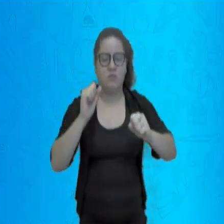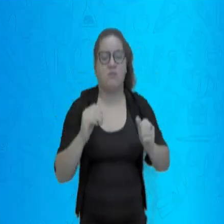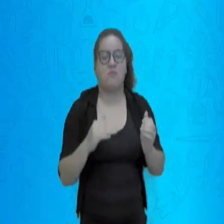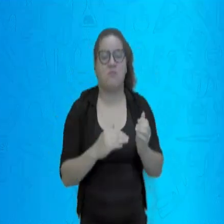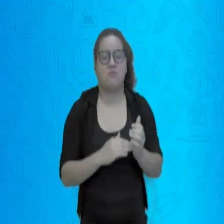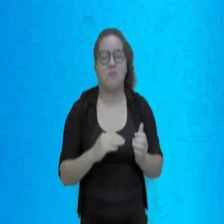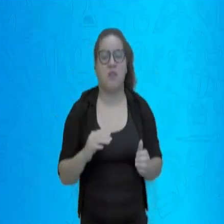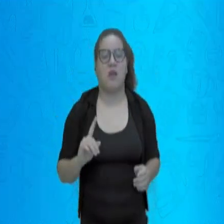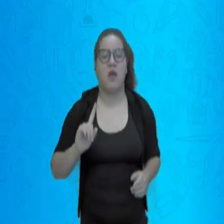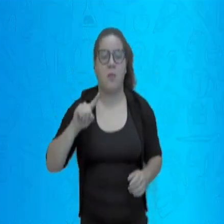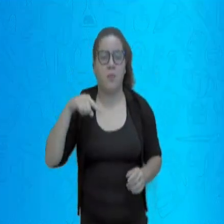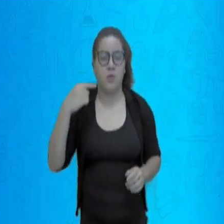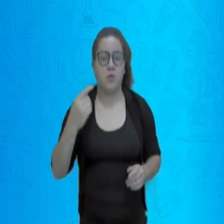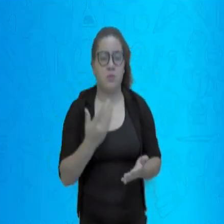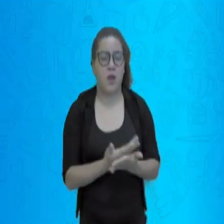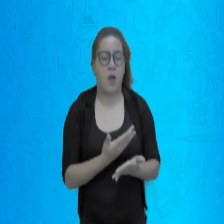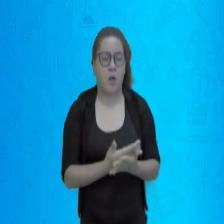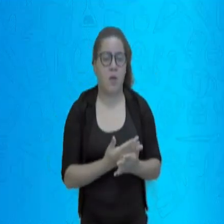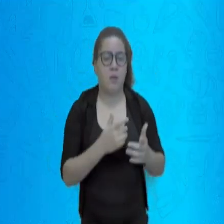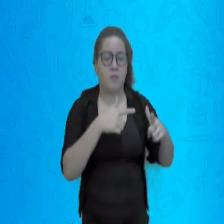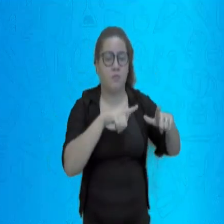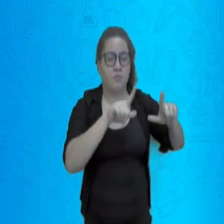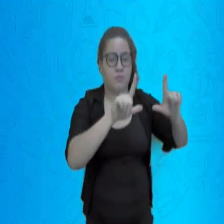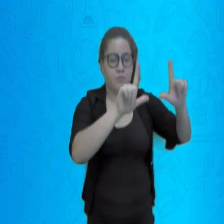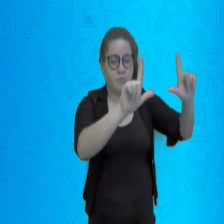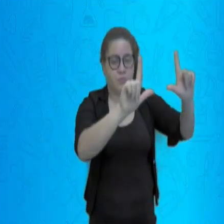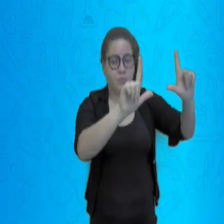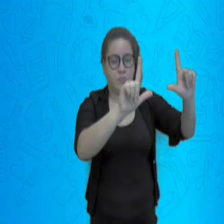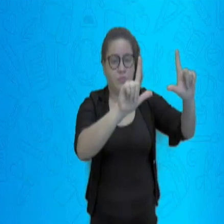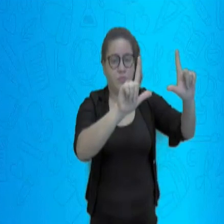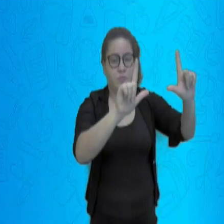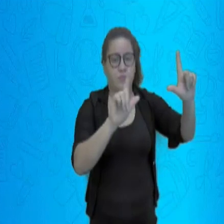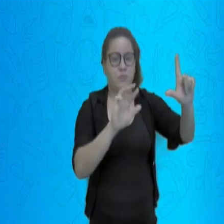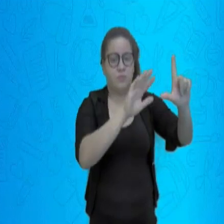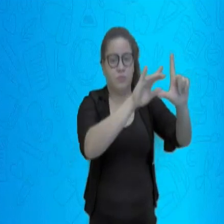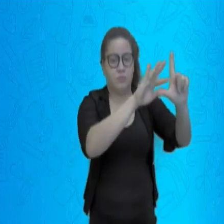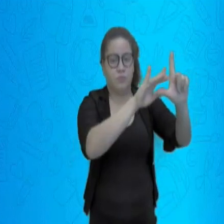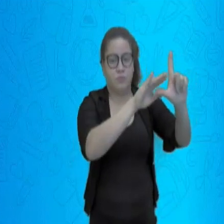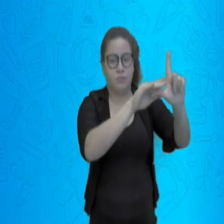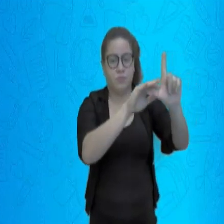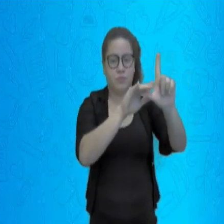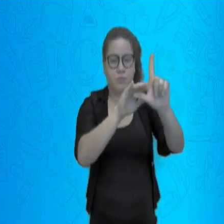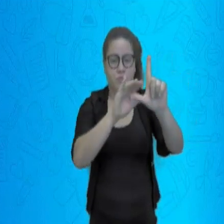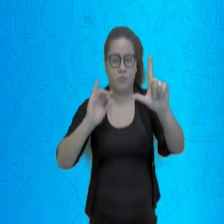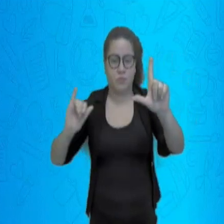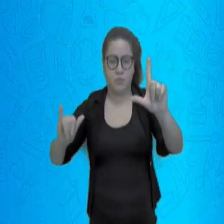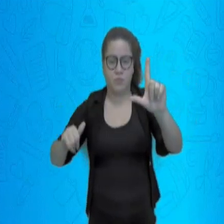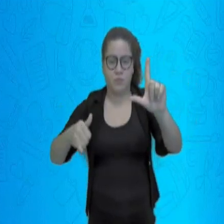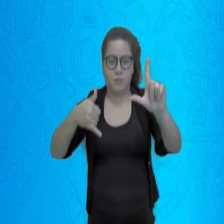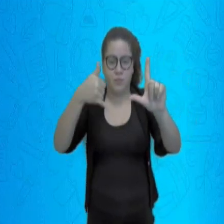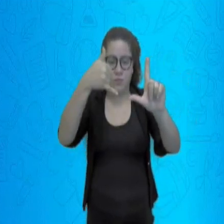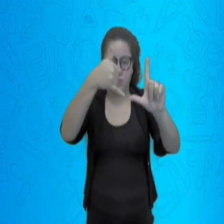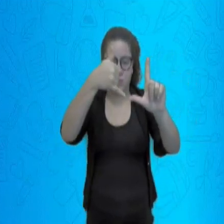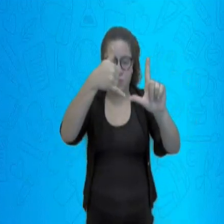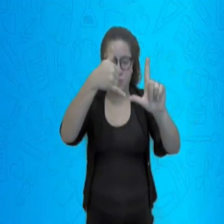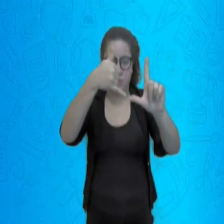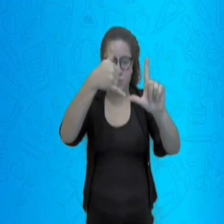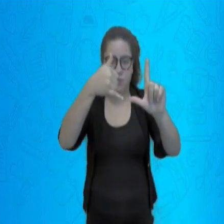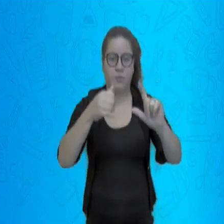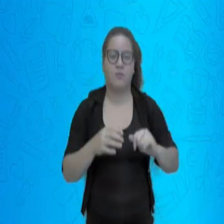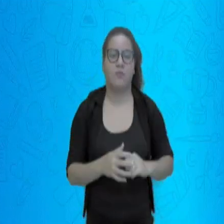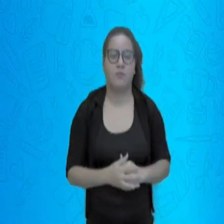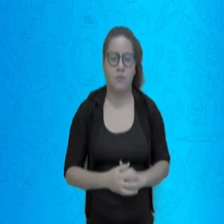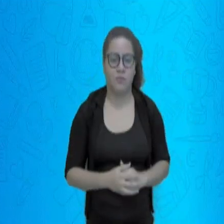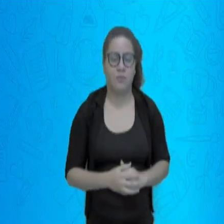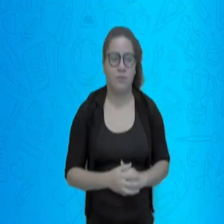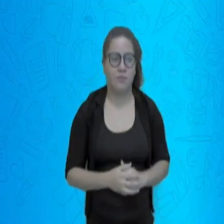próxima aula. E para acessar nossa plataforma SMED-GV, basta apontar a câmera do seu celular na imagem que